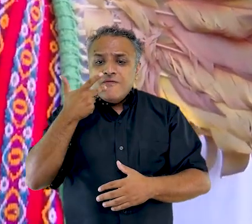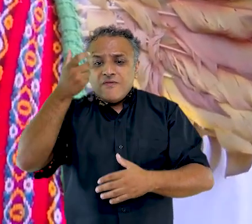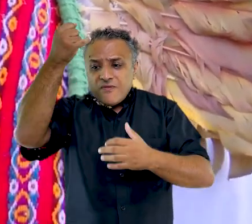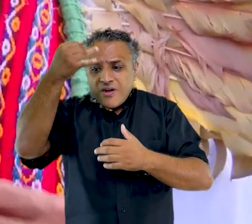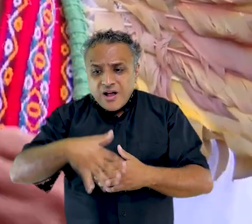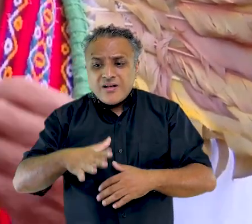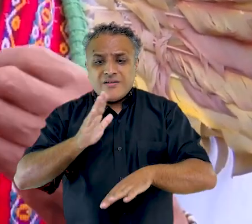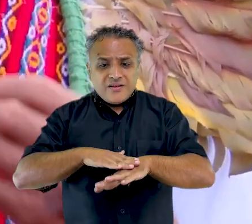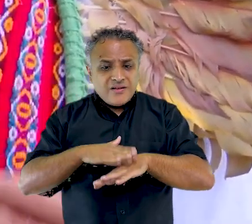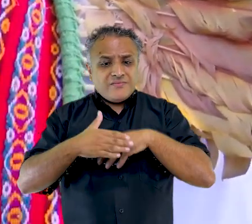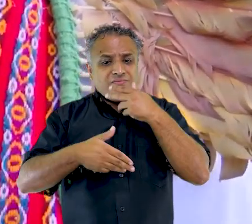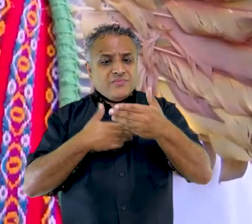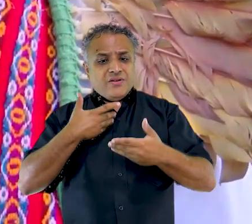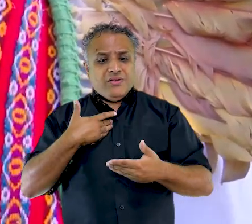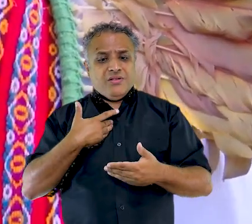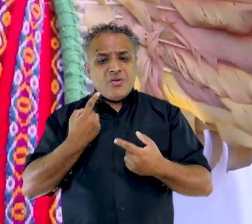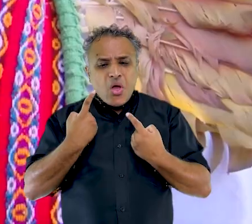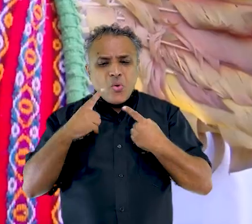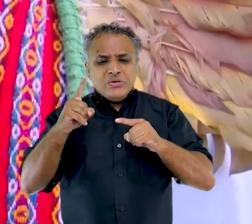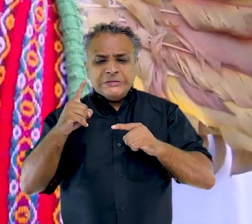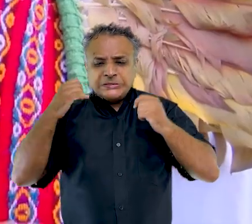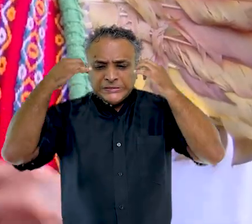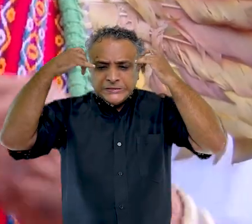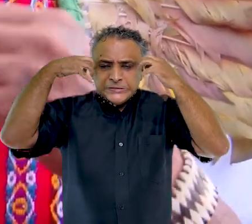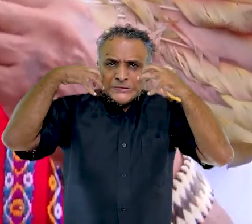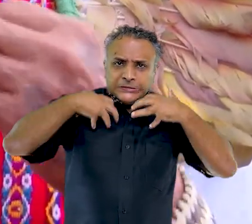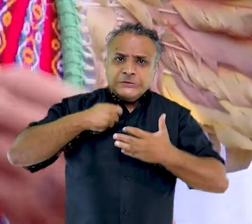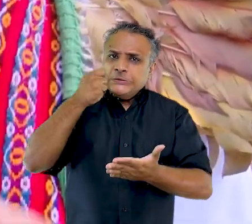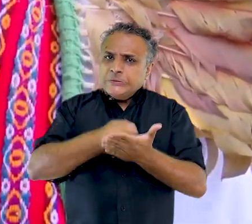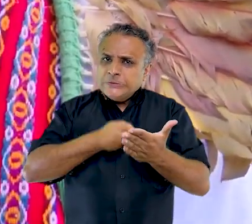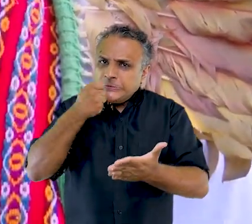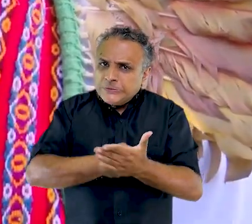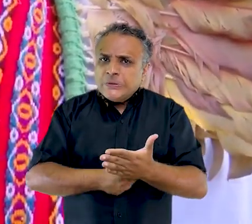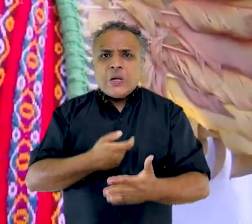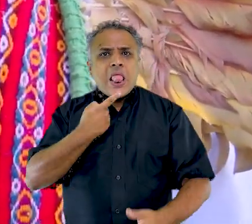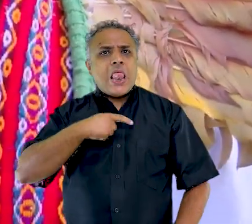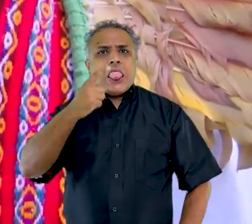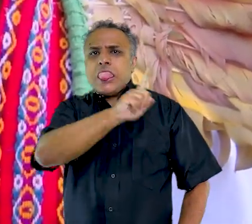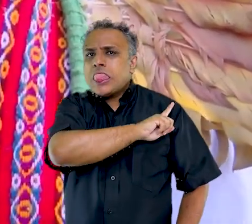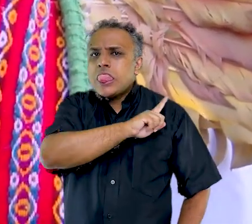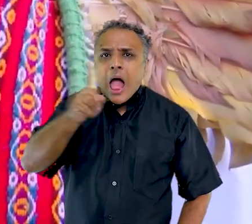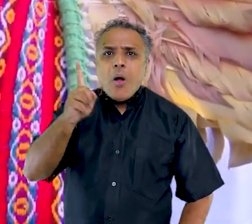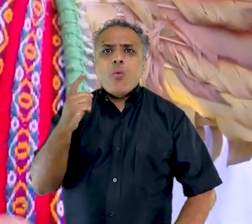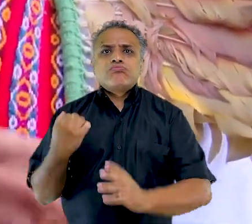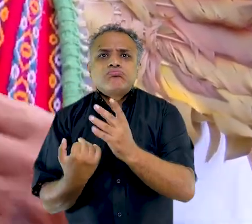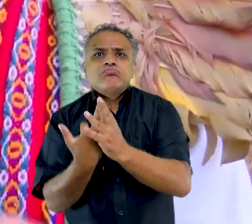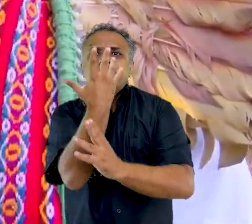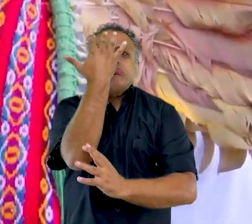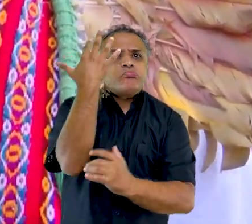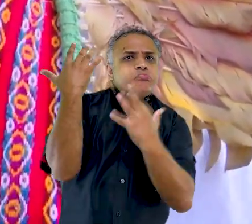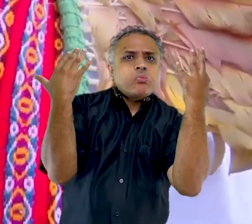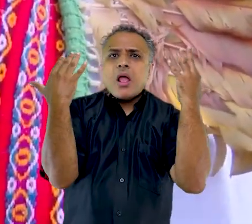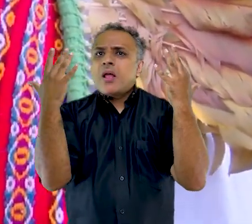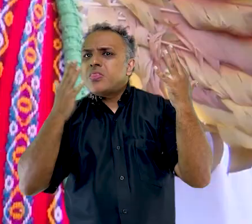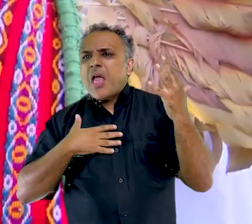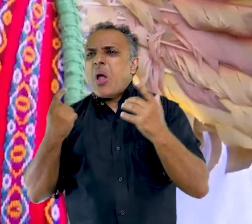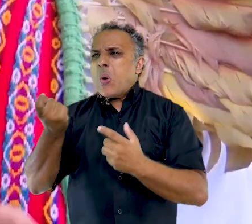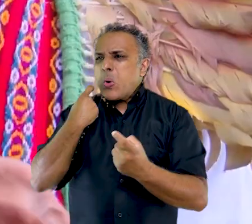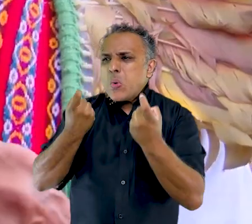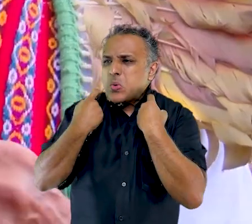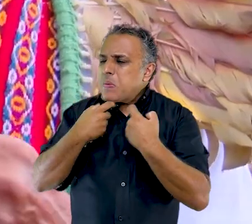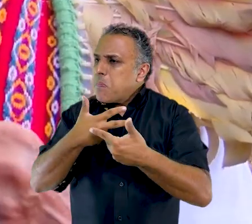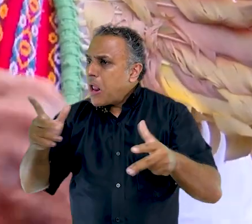nós estamos derramando nossa última gota de sangue para dizer não ao desmatamento, não aos pecuaristas, não